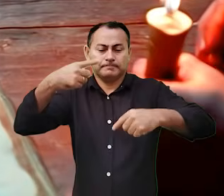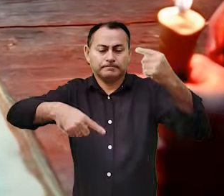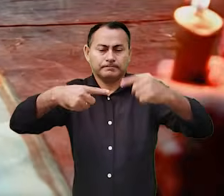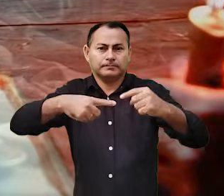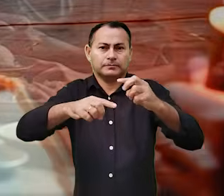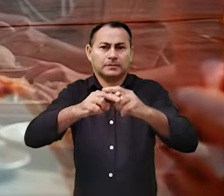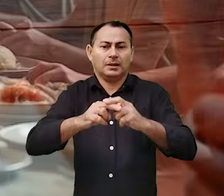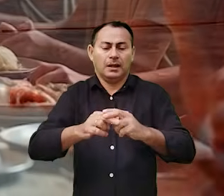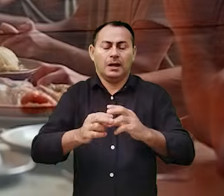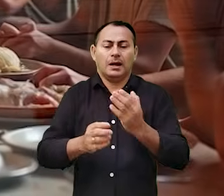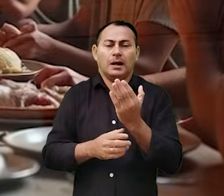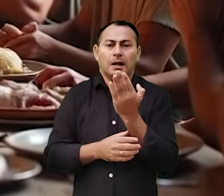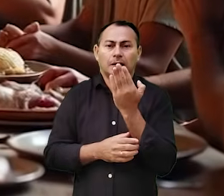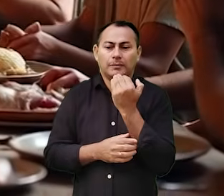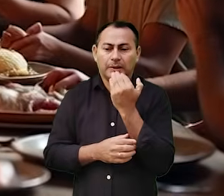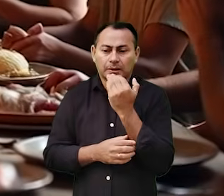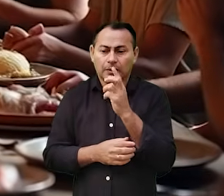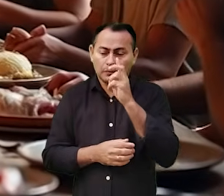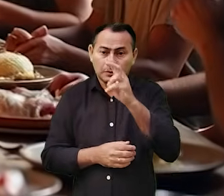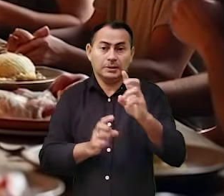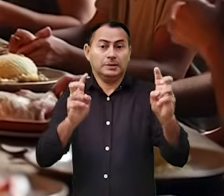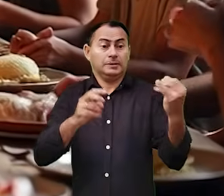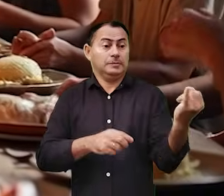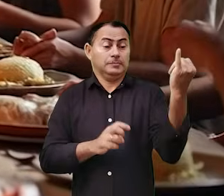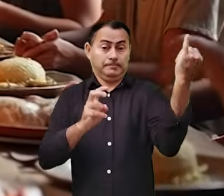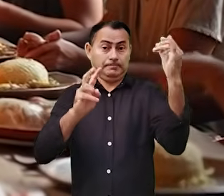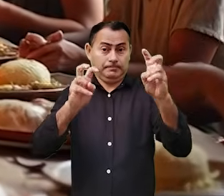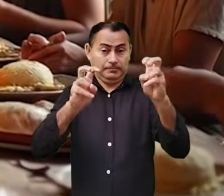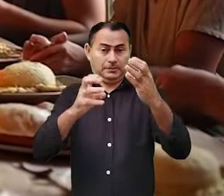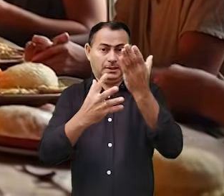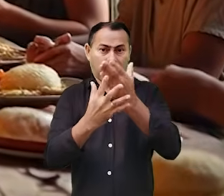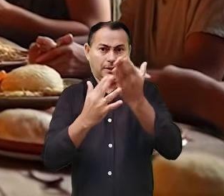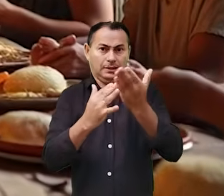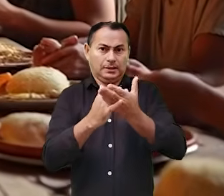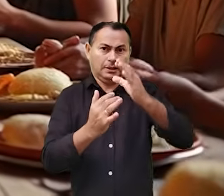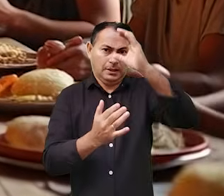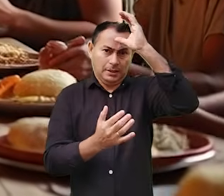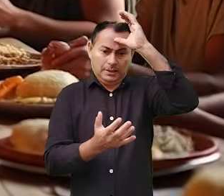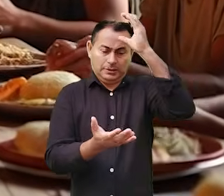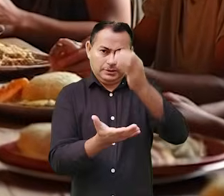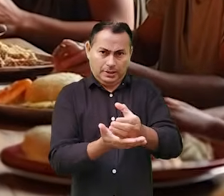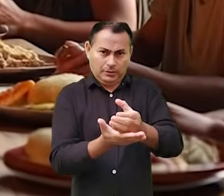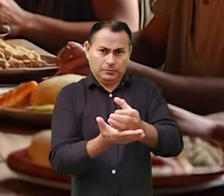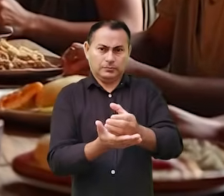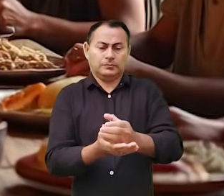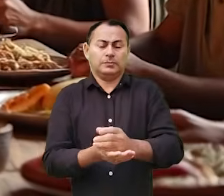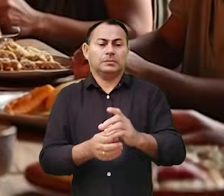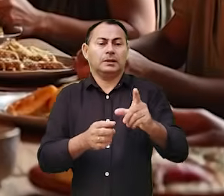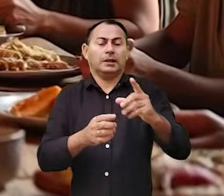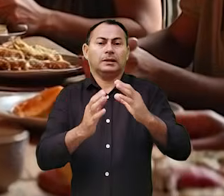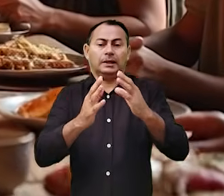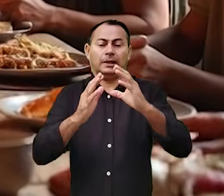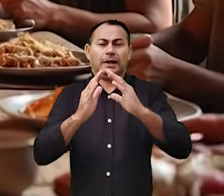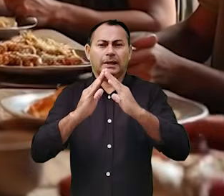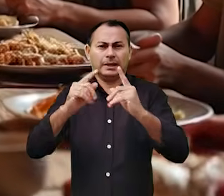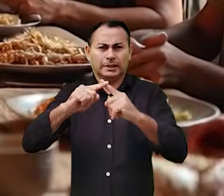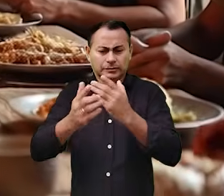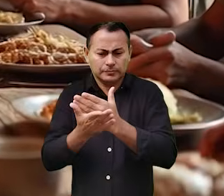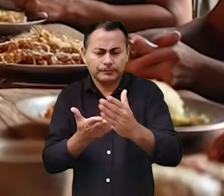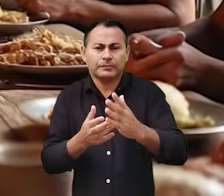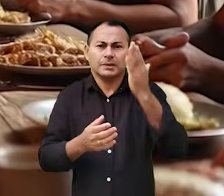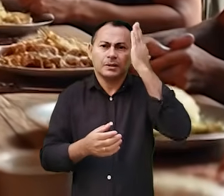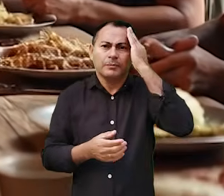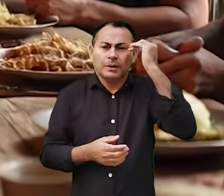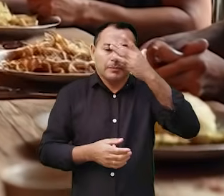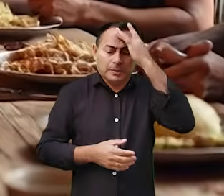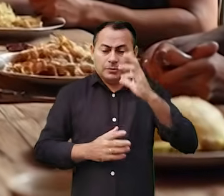Aquelas discussões sobre alimentação, assunto muito importante entre os cristãos da igreja primitiva, estavam em alta por lá. A questão era